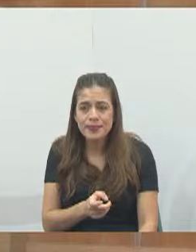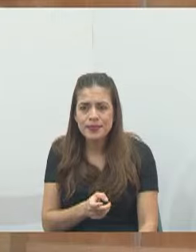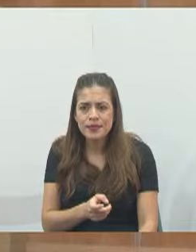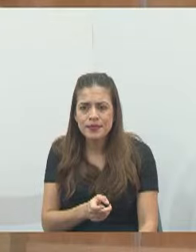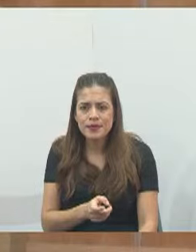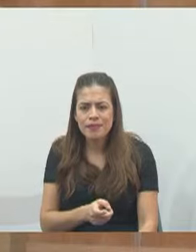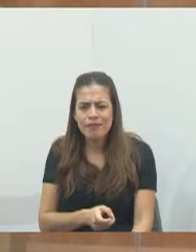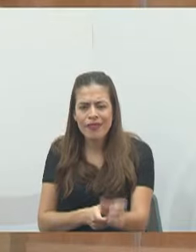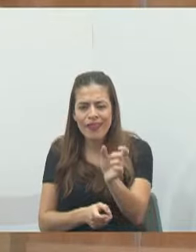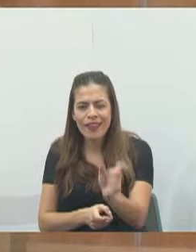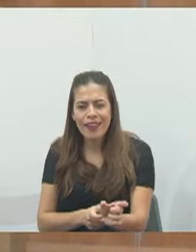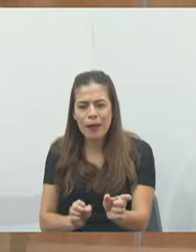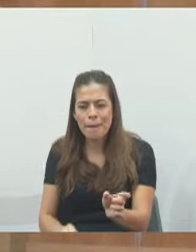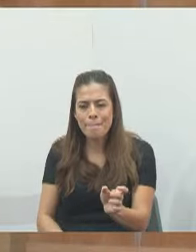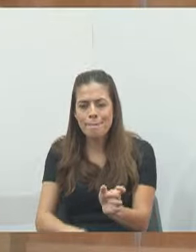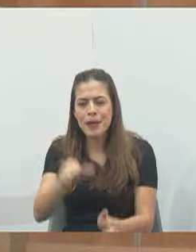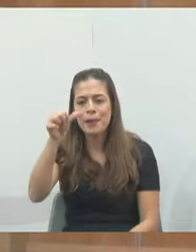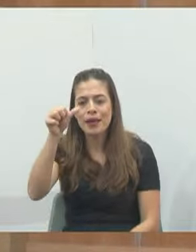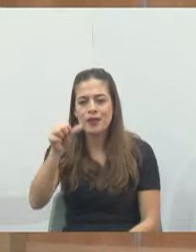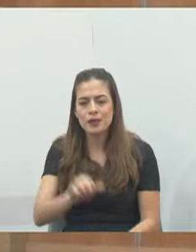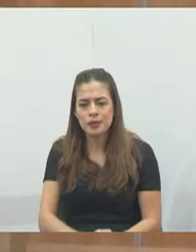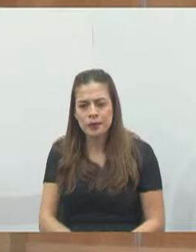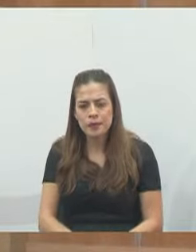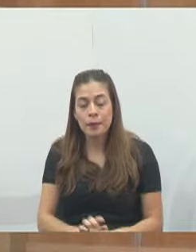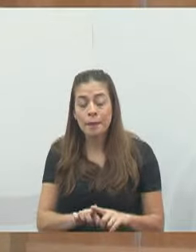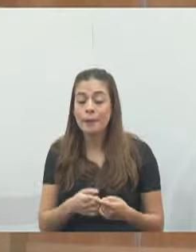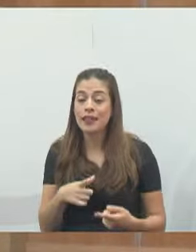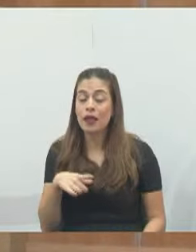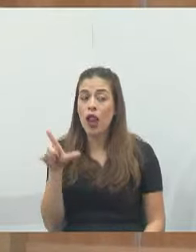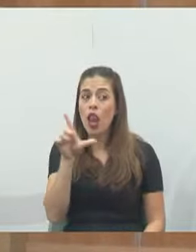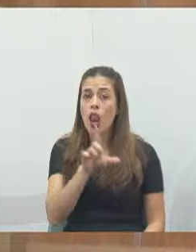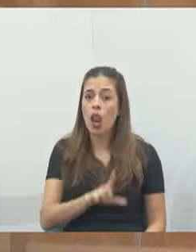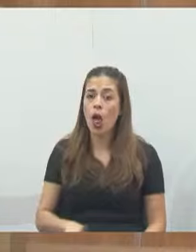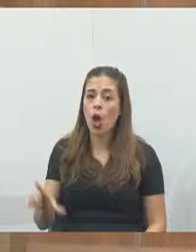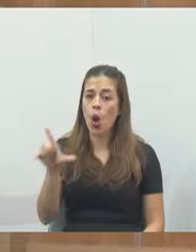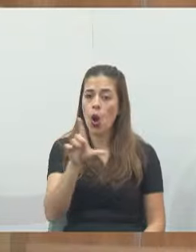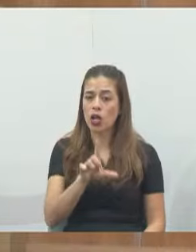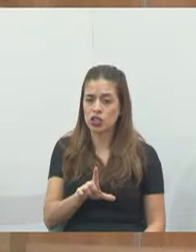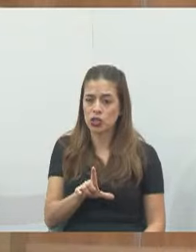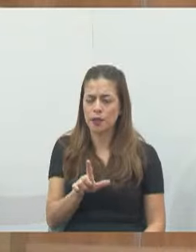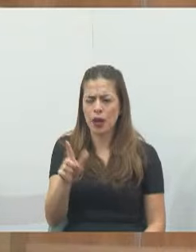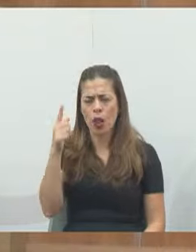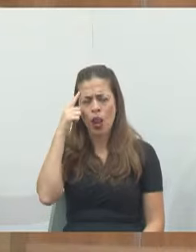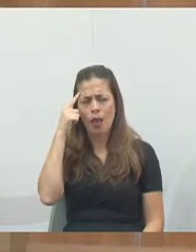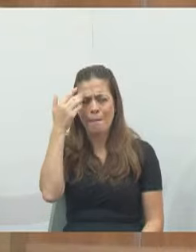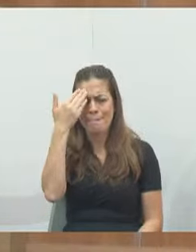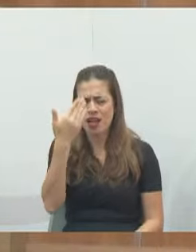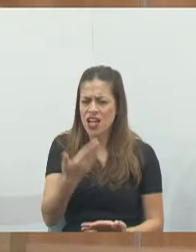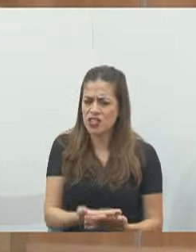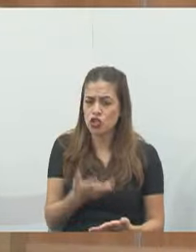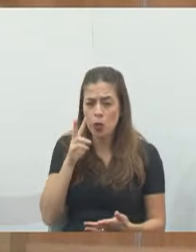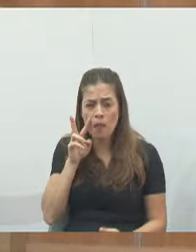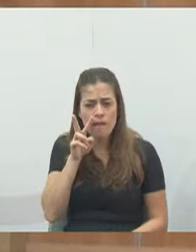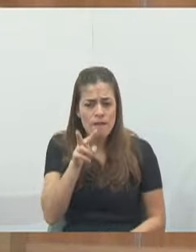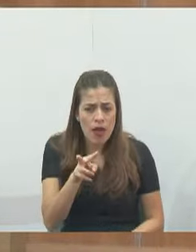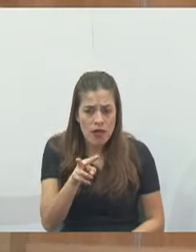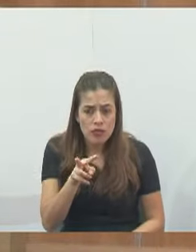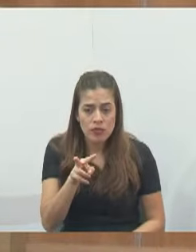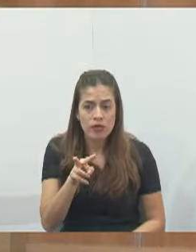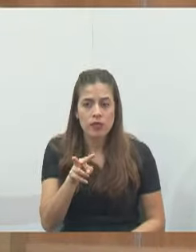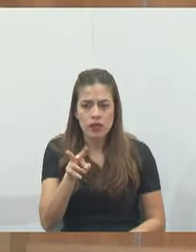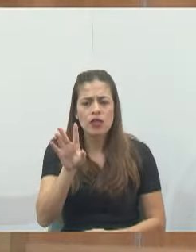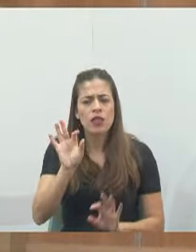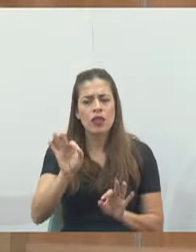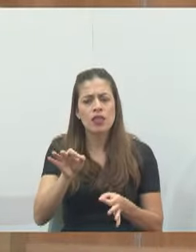Fabrício é o primeiro. Mas tem uma lógica dentro daquilo que eu acredito e que eu enxergo que é